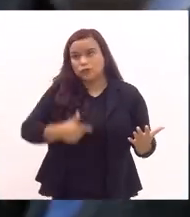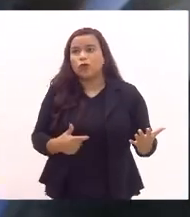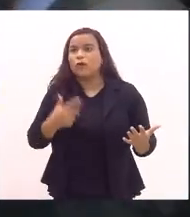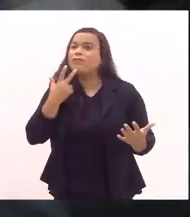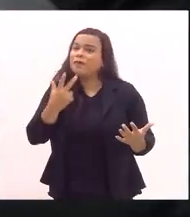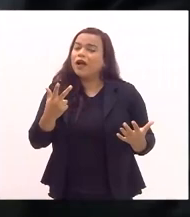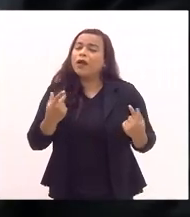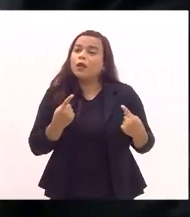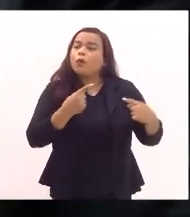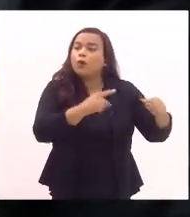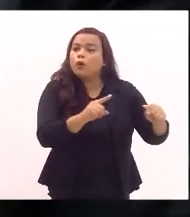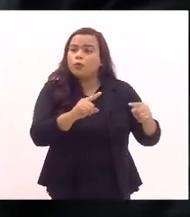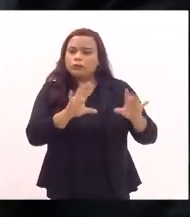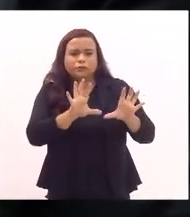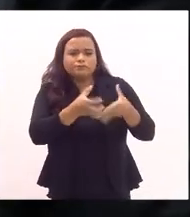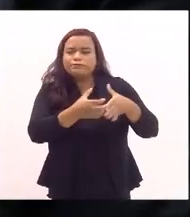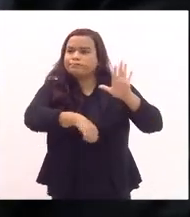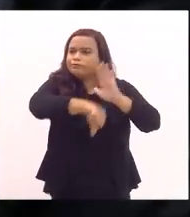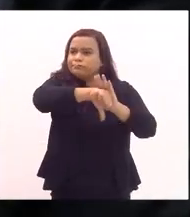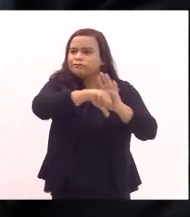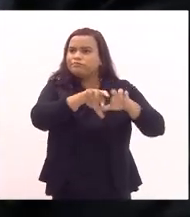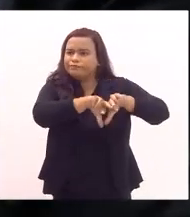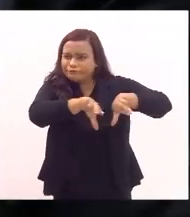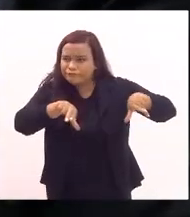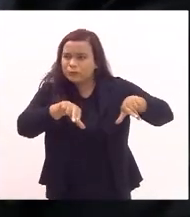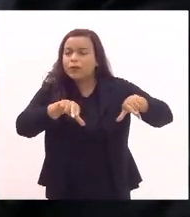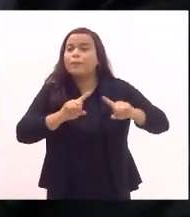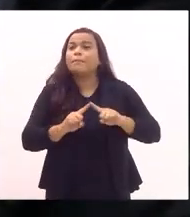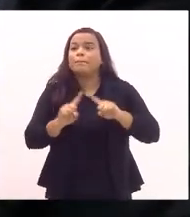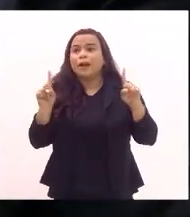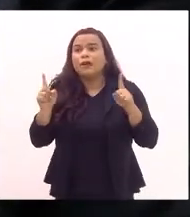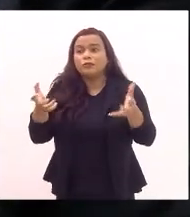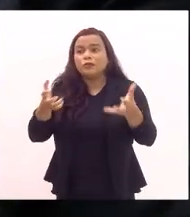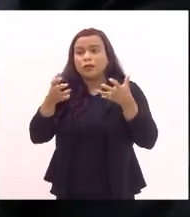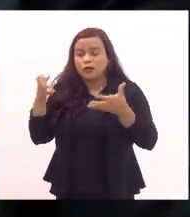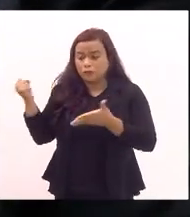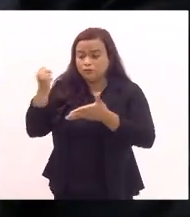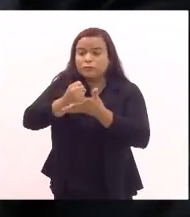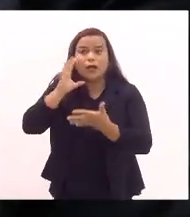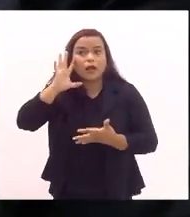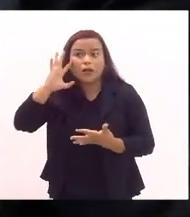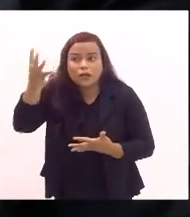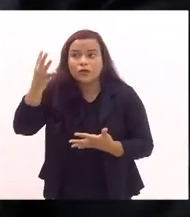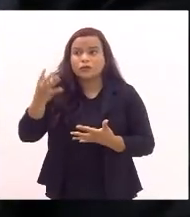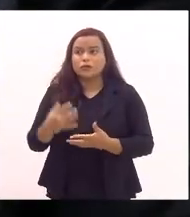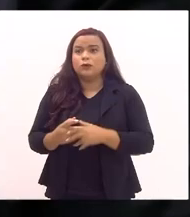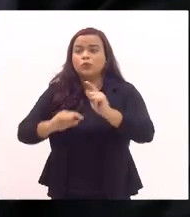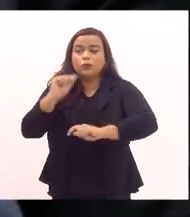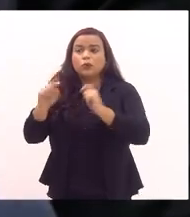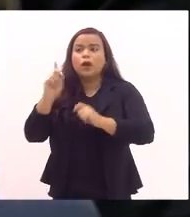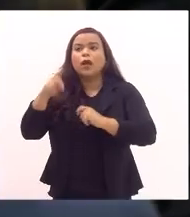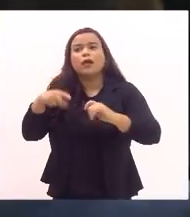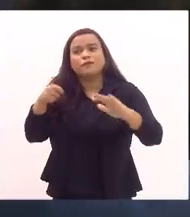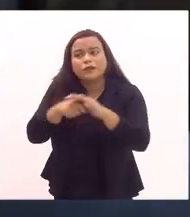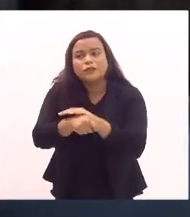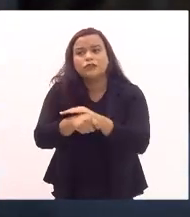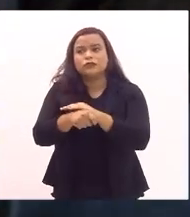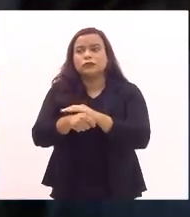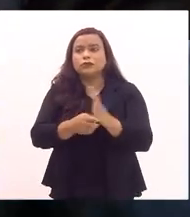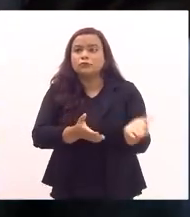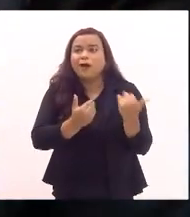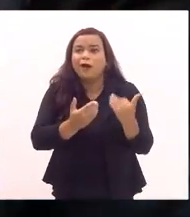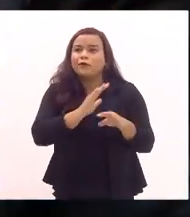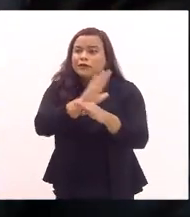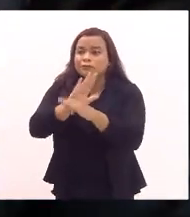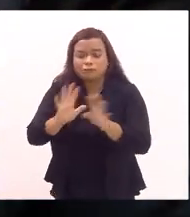que fala com outras organizações criminosas mas quero trazer aqui uma solução a solução é investimento ou na nossa